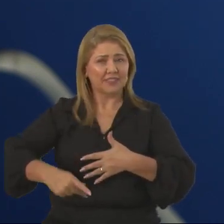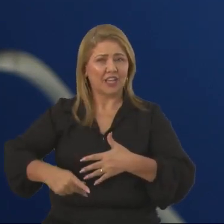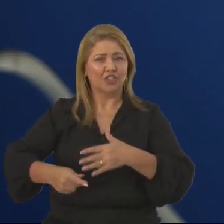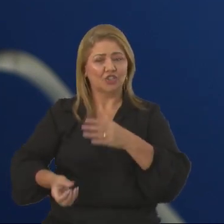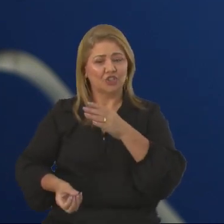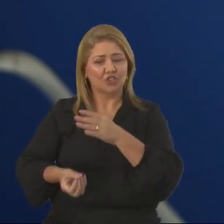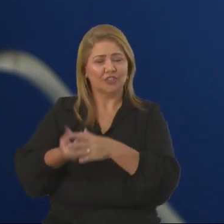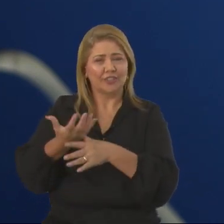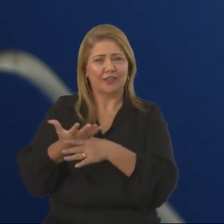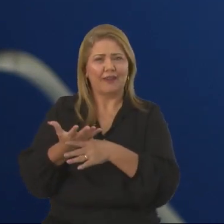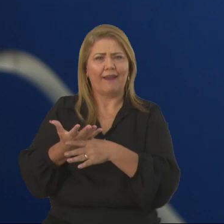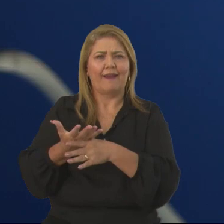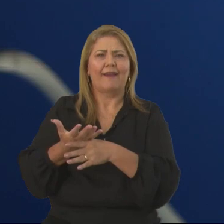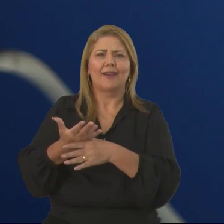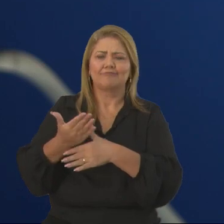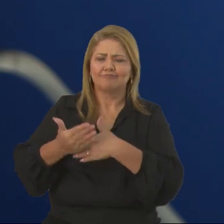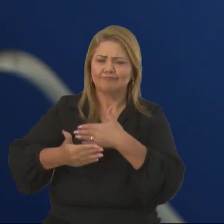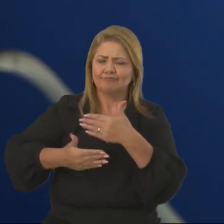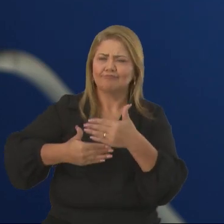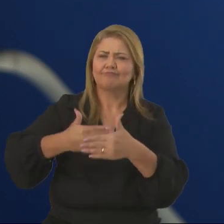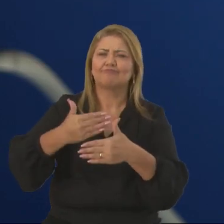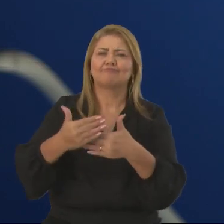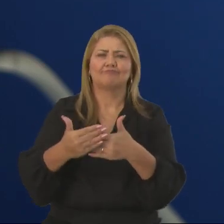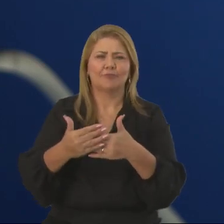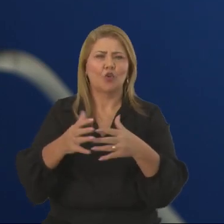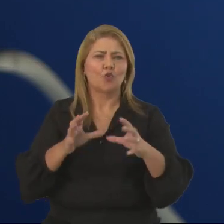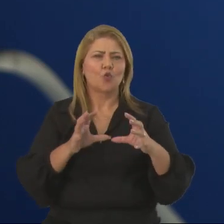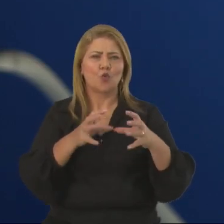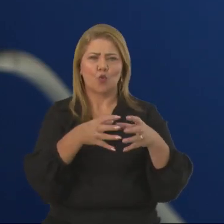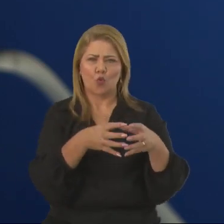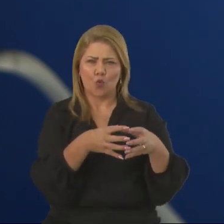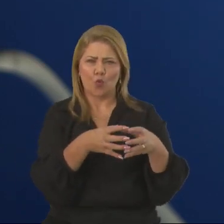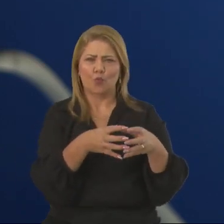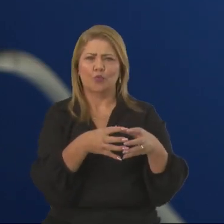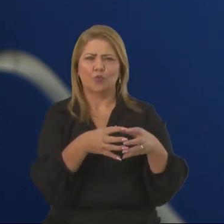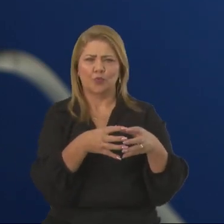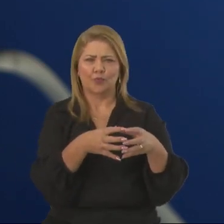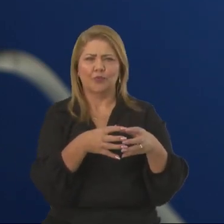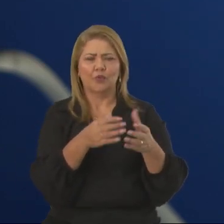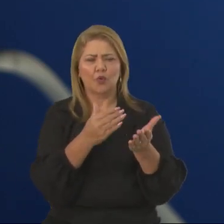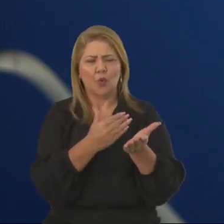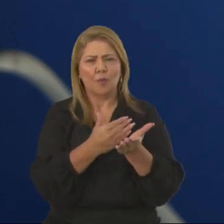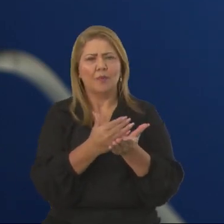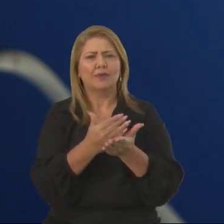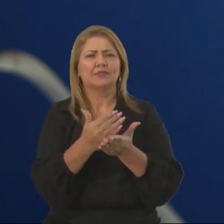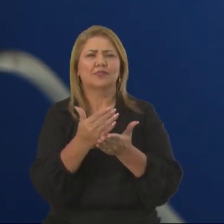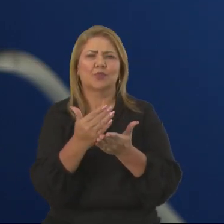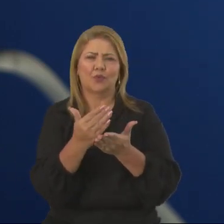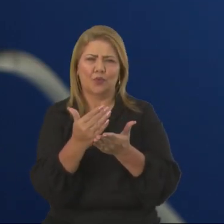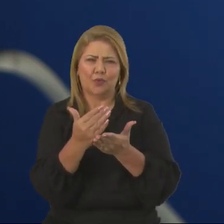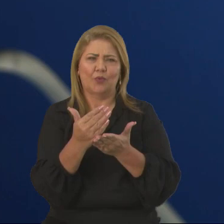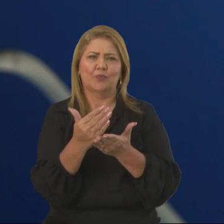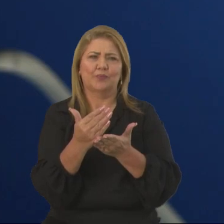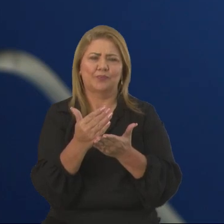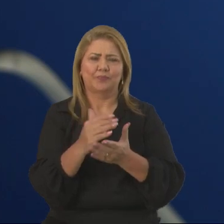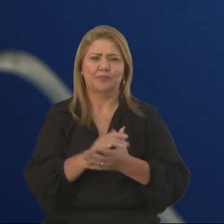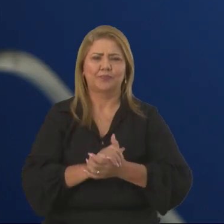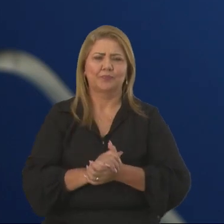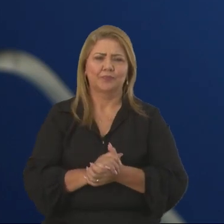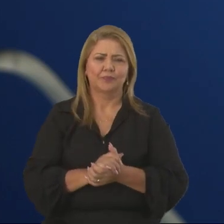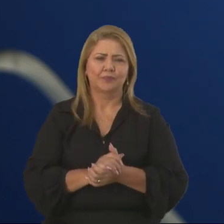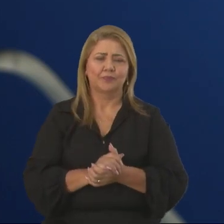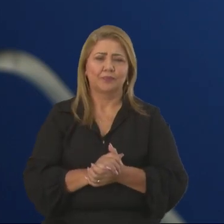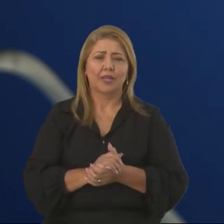e conduzir esse subcomitê no seu início, na sua gênese, né?